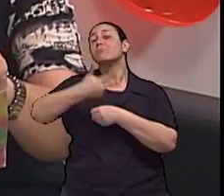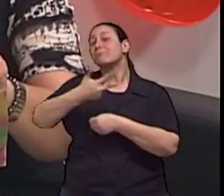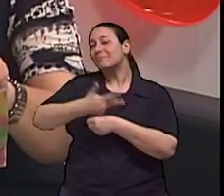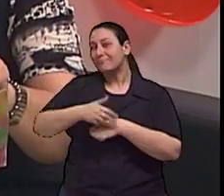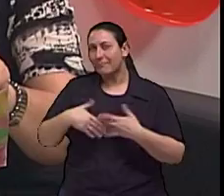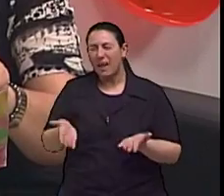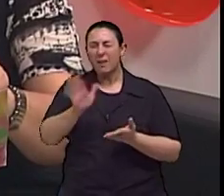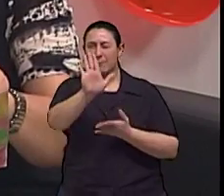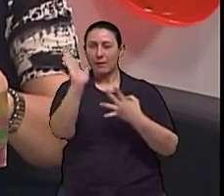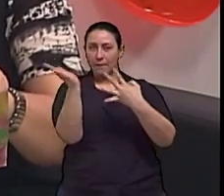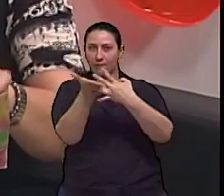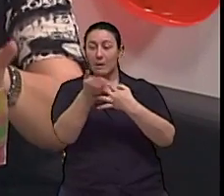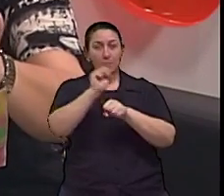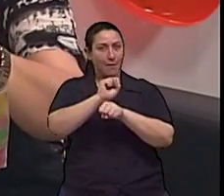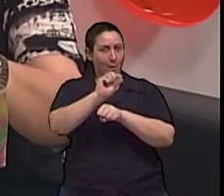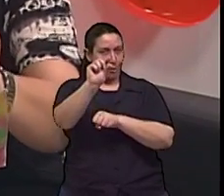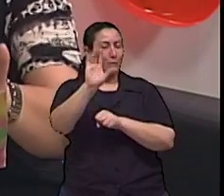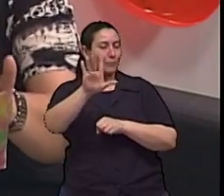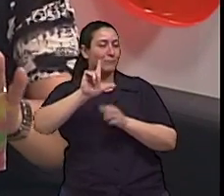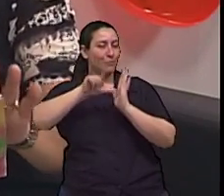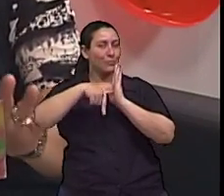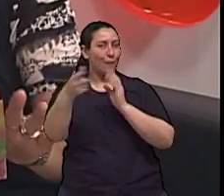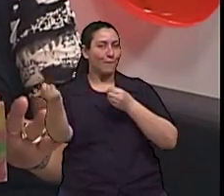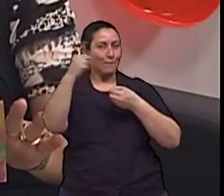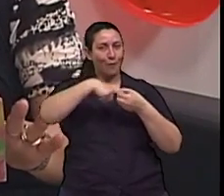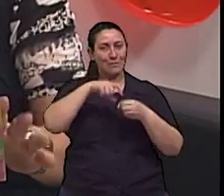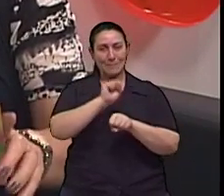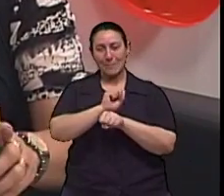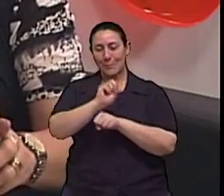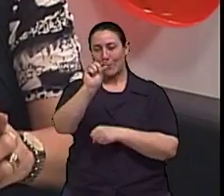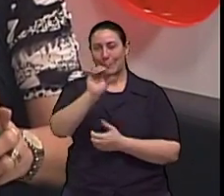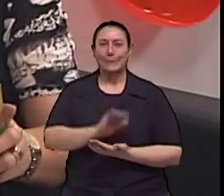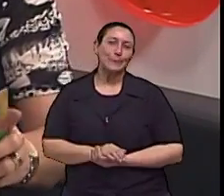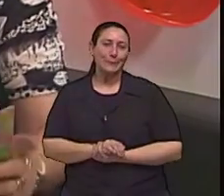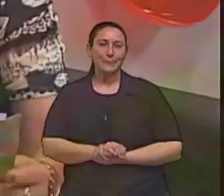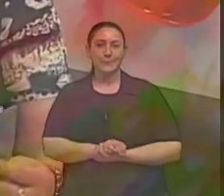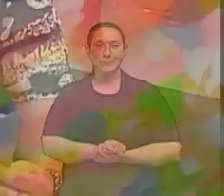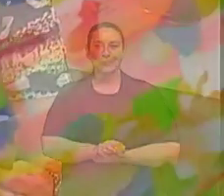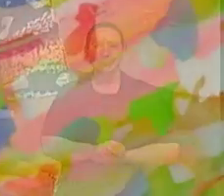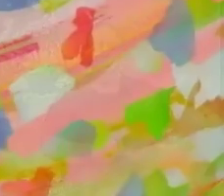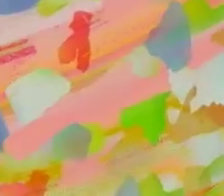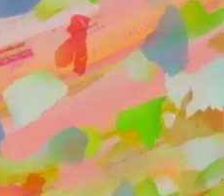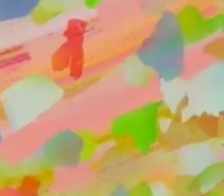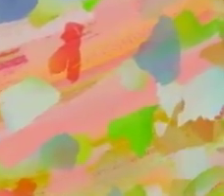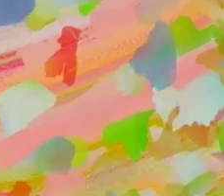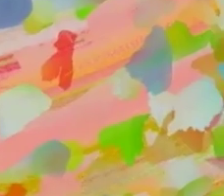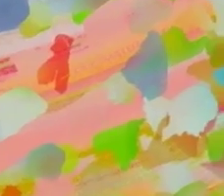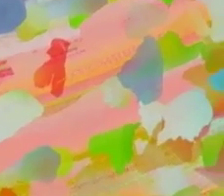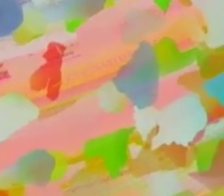só vai ao intervalo. Fique feliz, nós temos mais a metade do programa. Já voltamos.